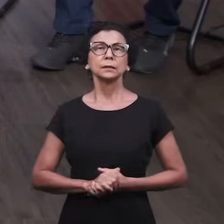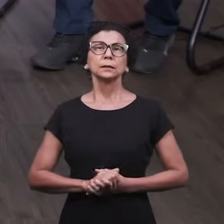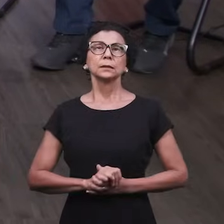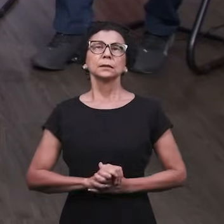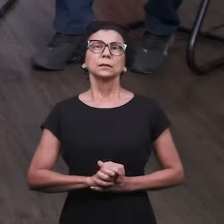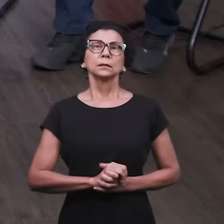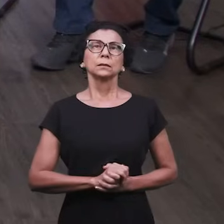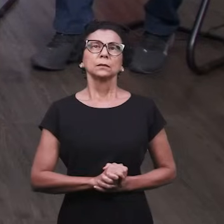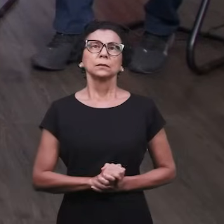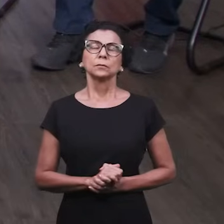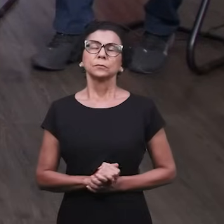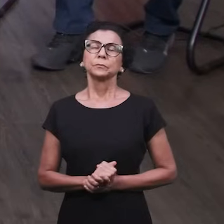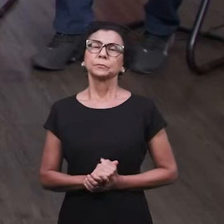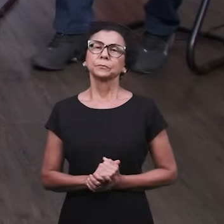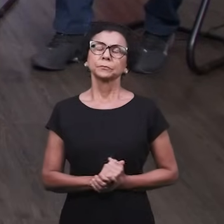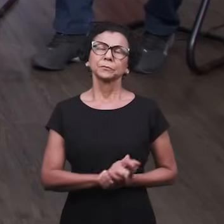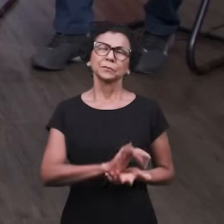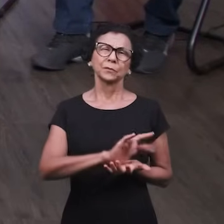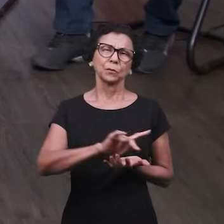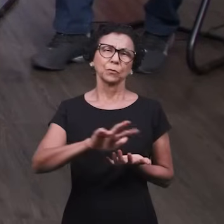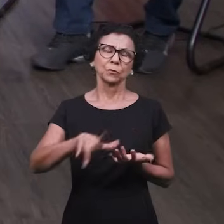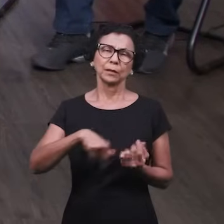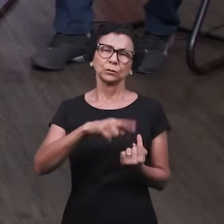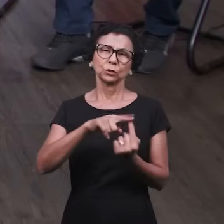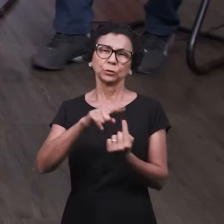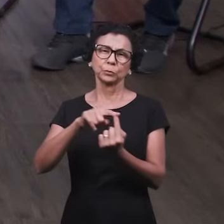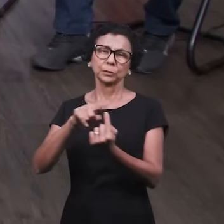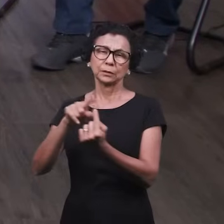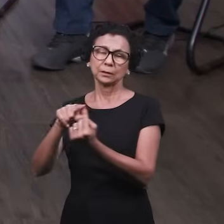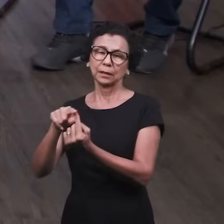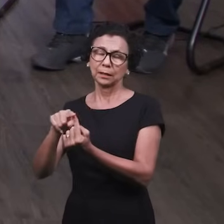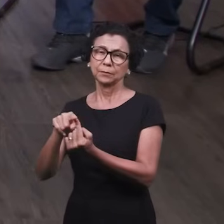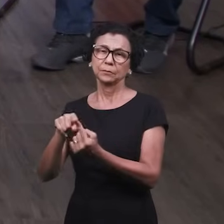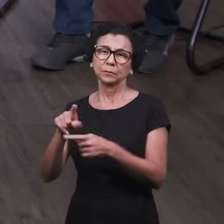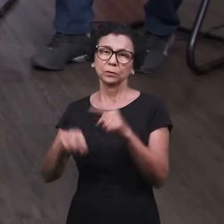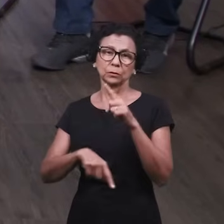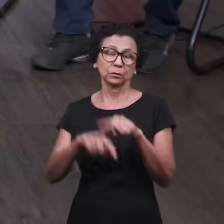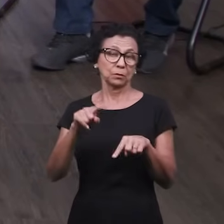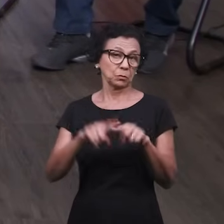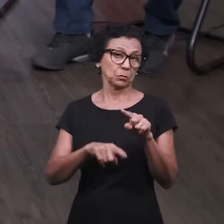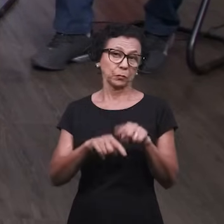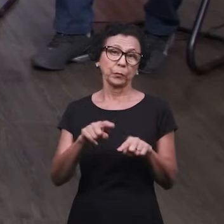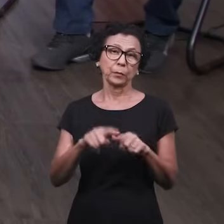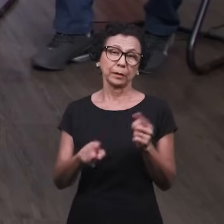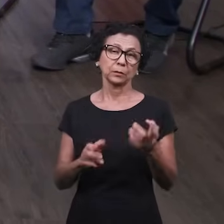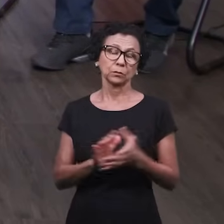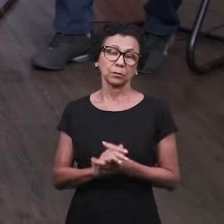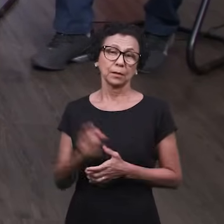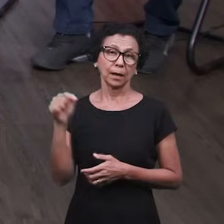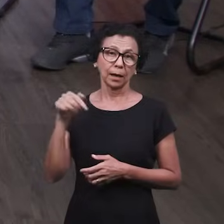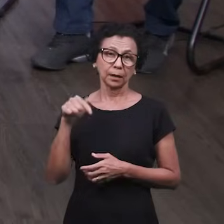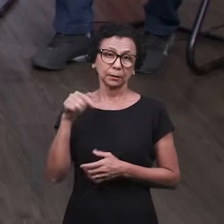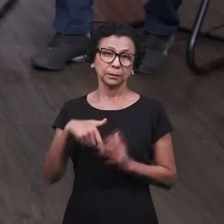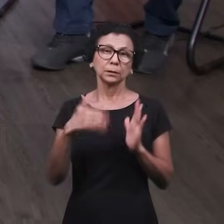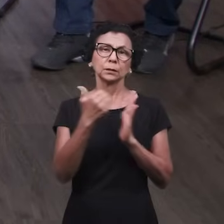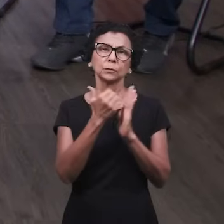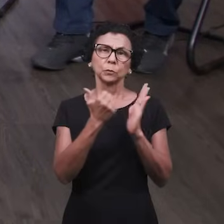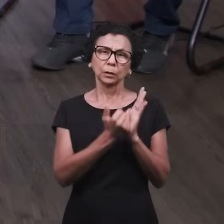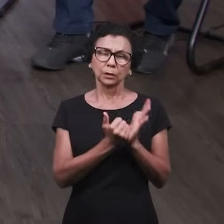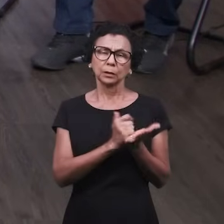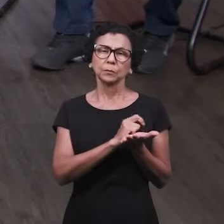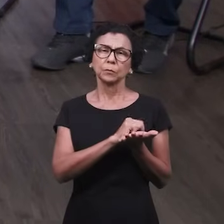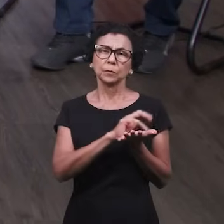idade, mas hoje são vários e vários instrumentos, inclusive aqui no programa Conversa de Louvor, vários irmãos passaram com vários instrumentos,